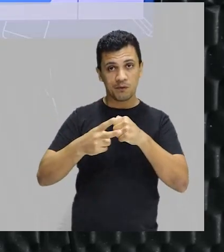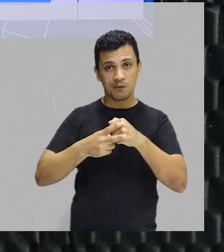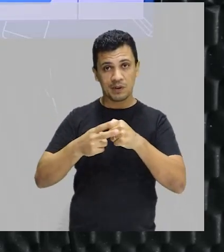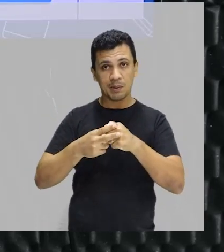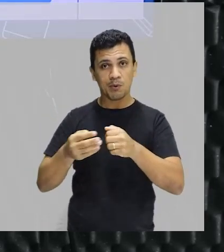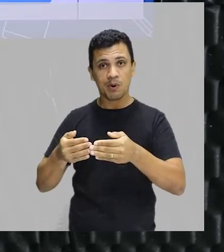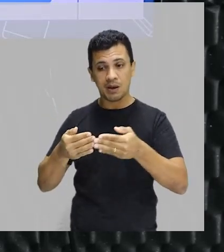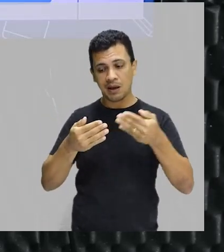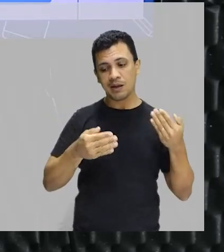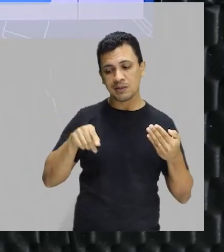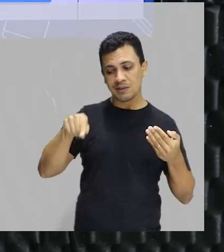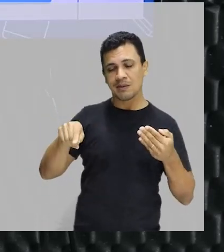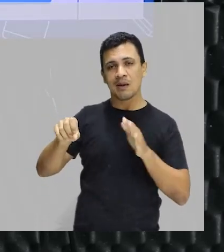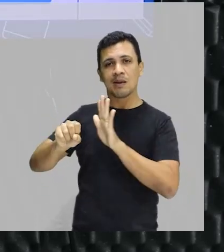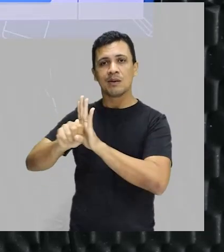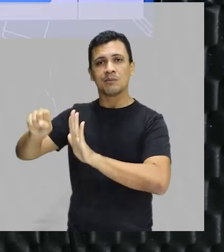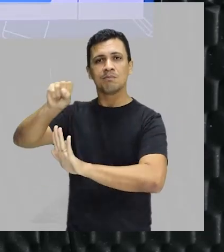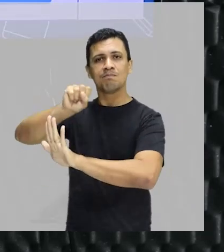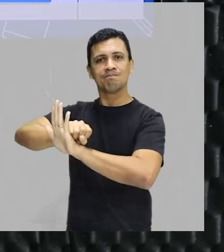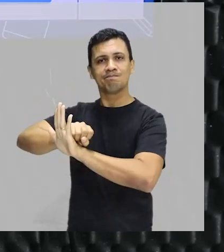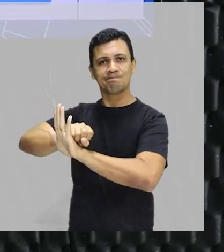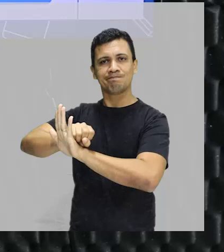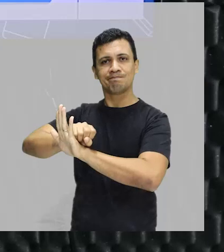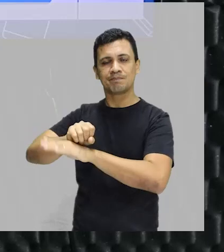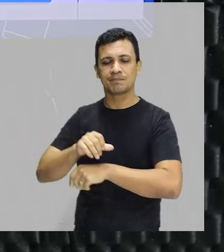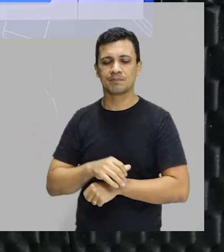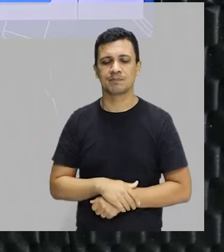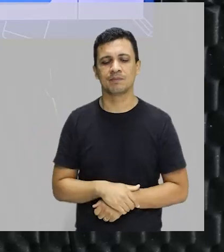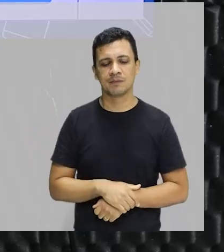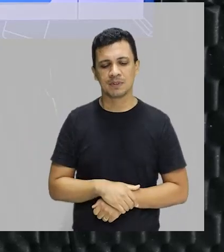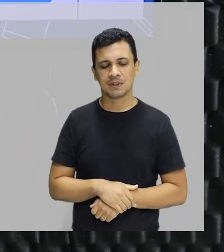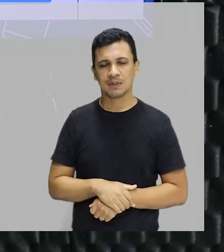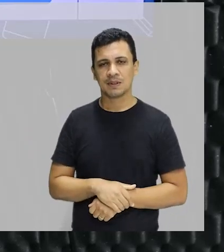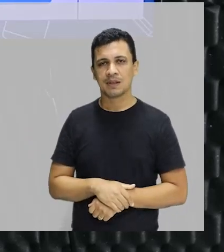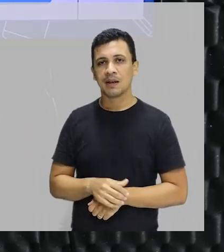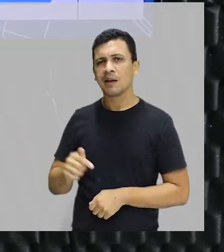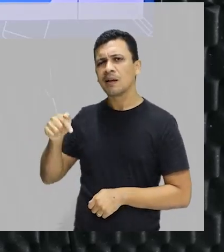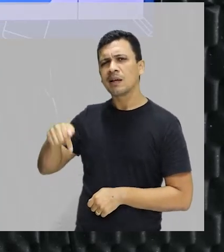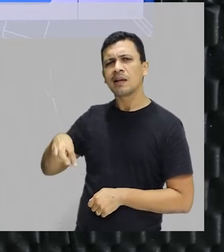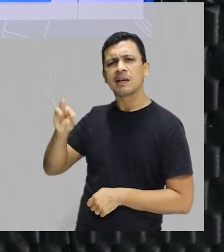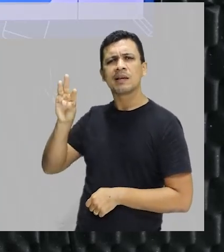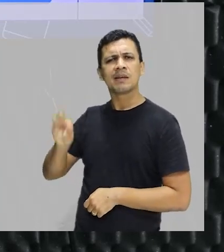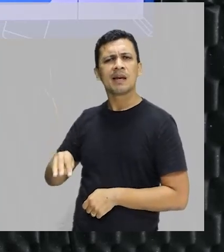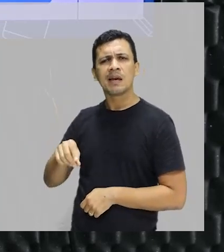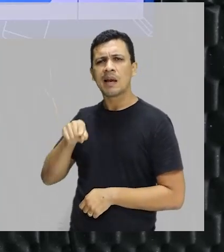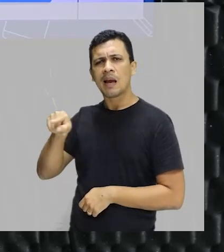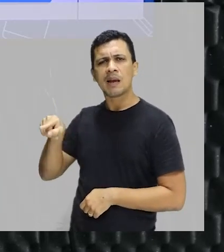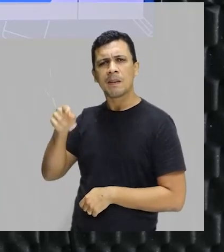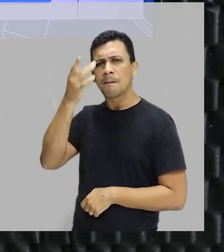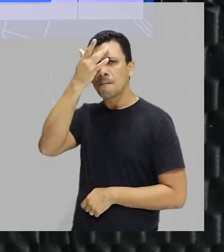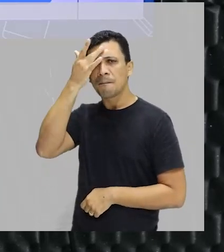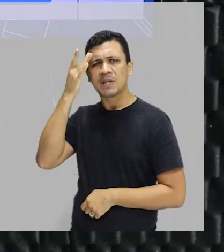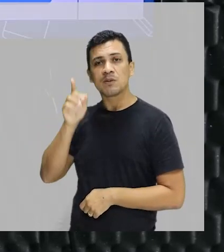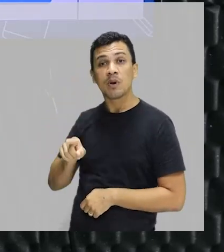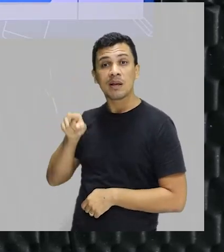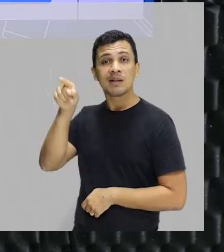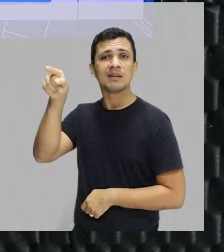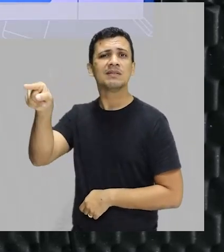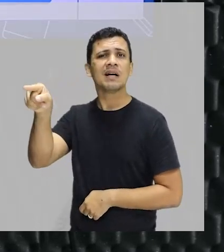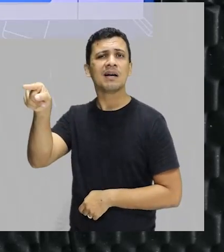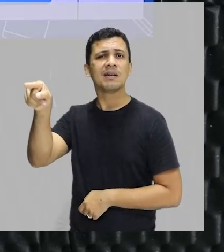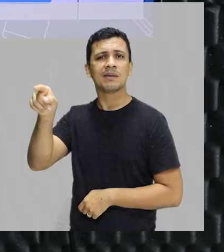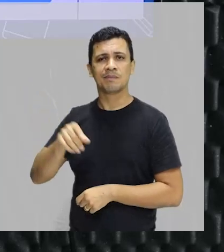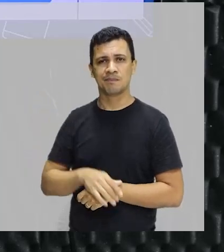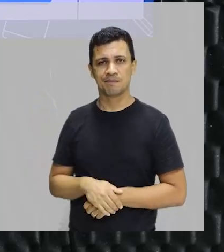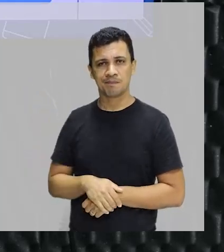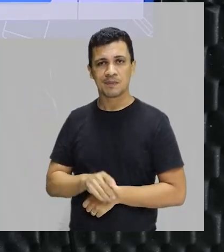tá? Outra pergunta. Who were those people there? Quem eram aquelas pessoas lá? Você